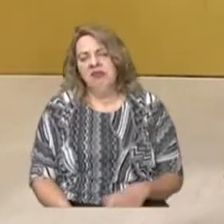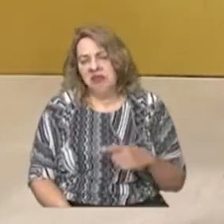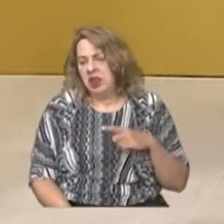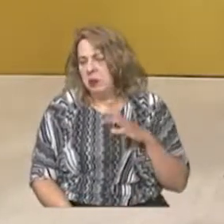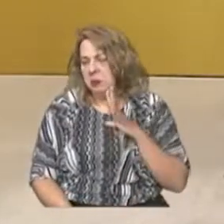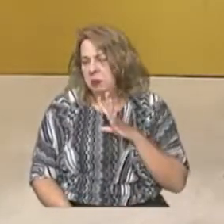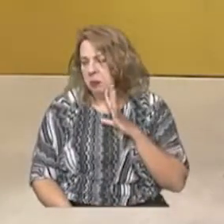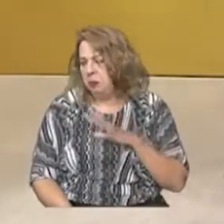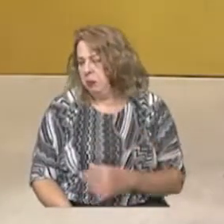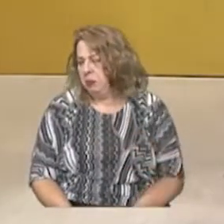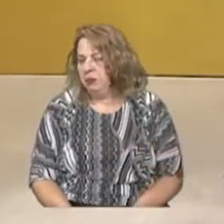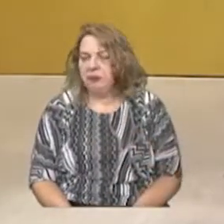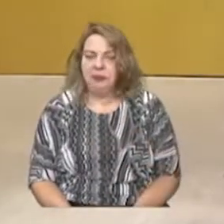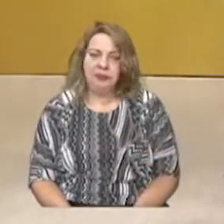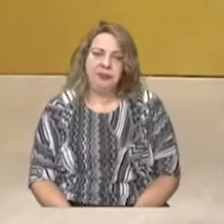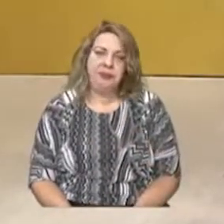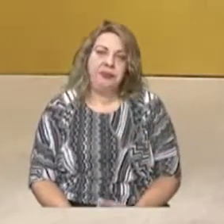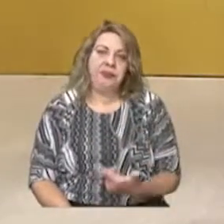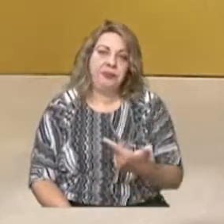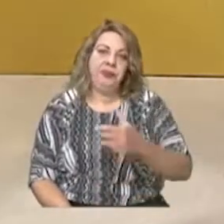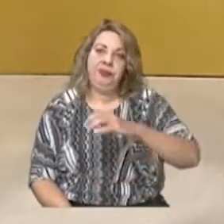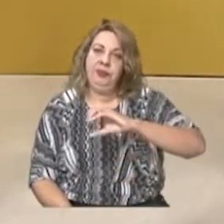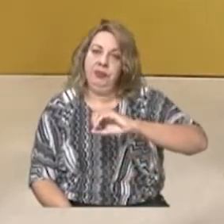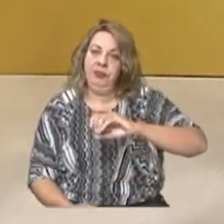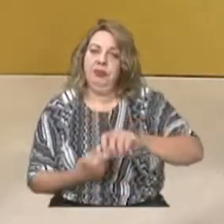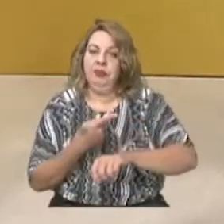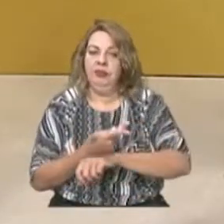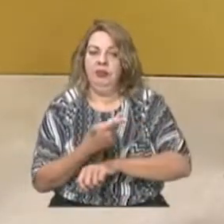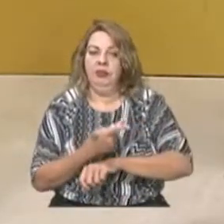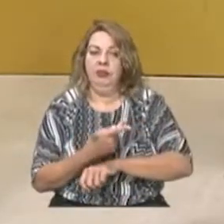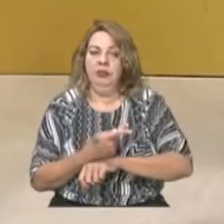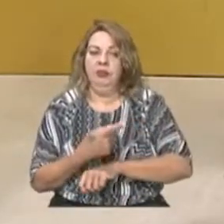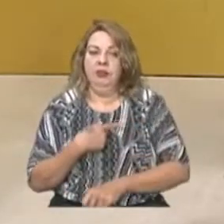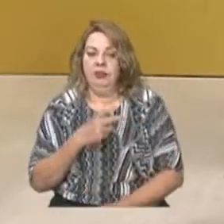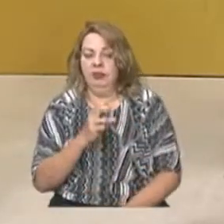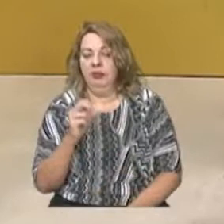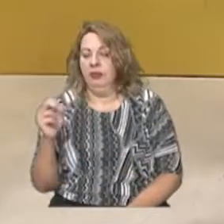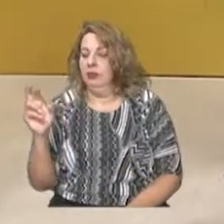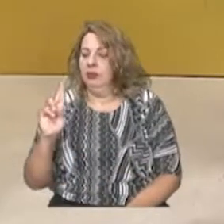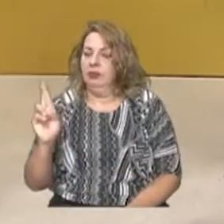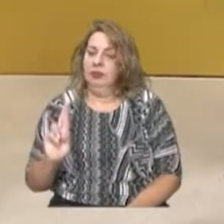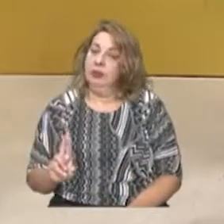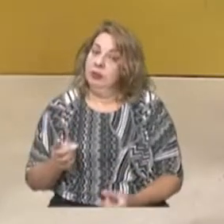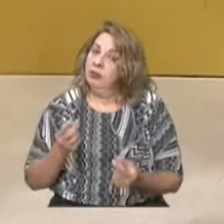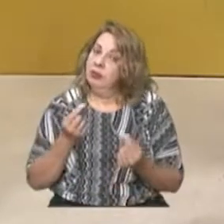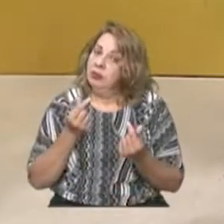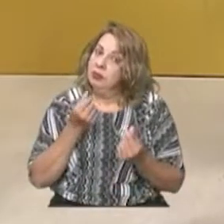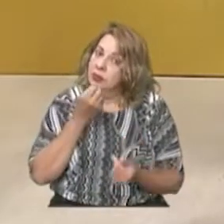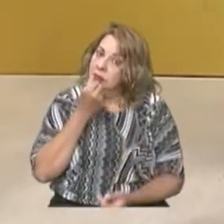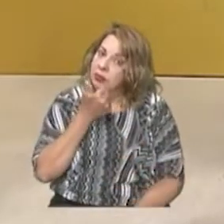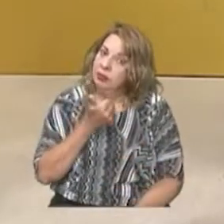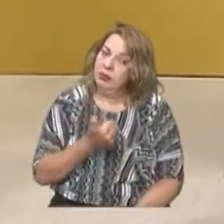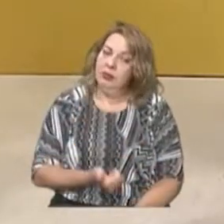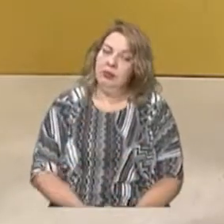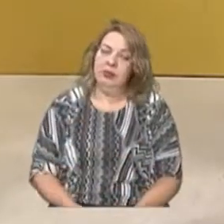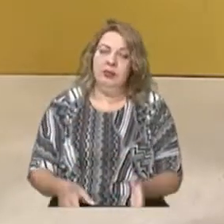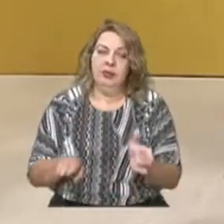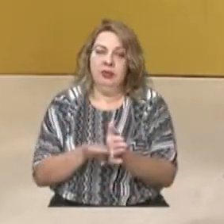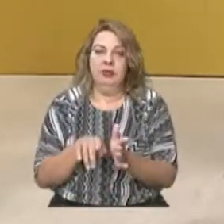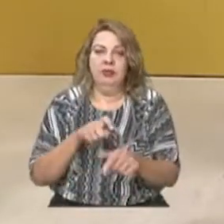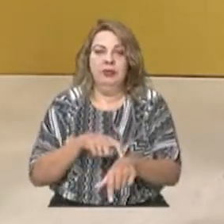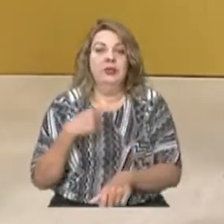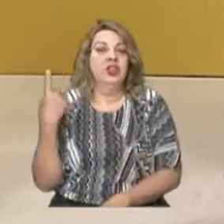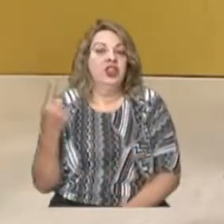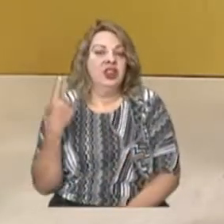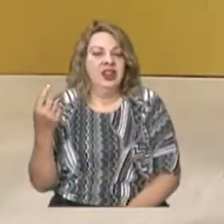muita, sim, ó. Serão, a partir de agora, 20 prêmios, tá? De R$500, já é um din-din bom, né? Então, ó, chegou a hora do